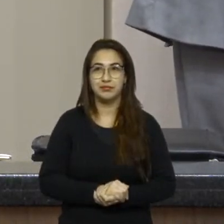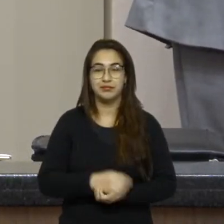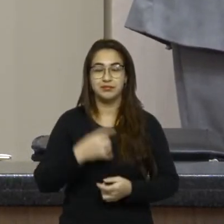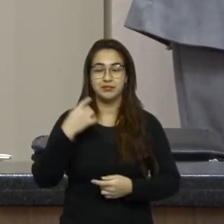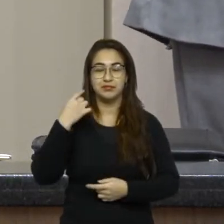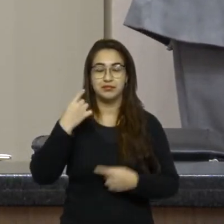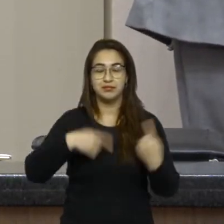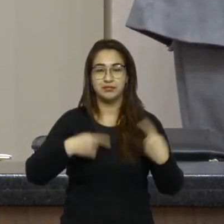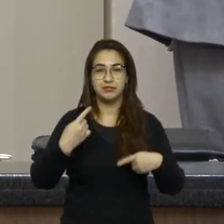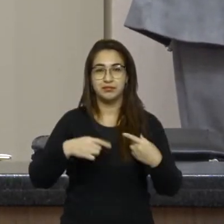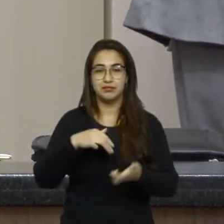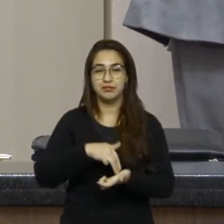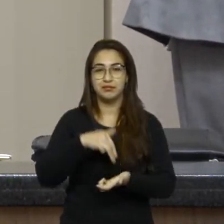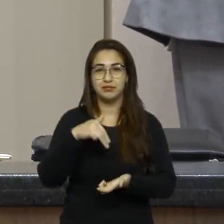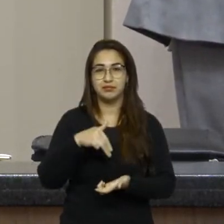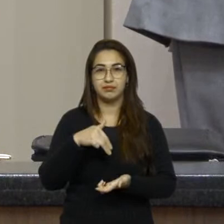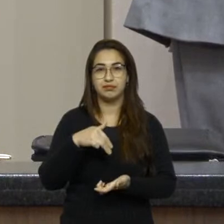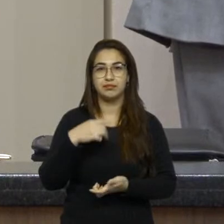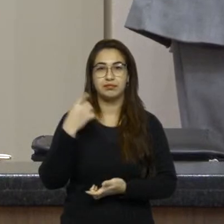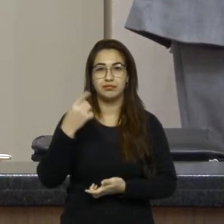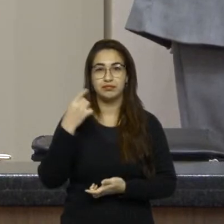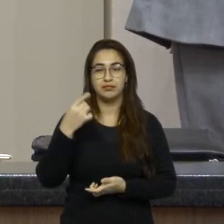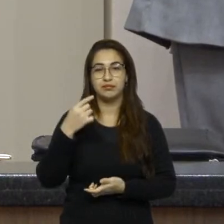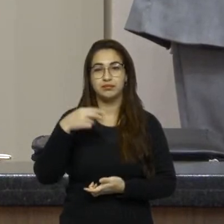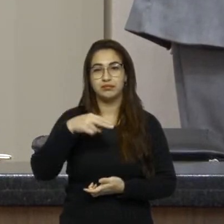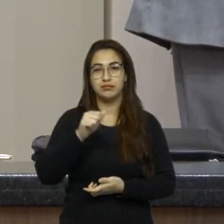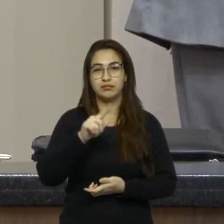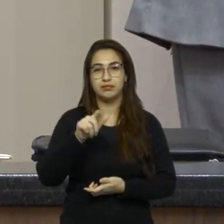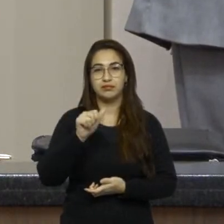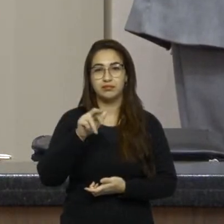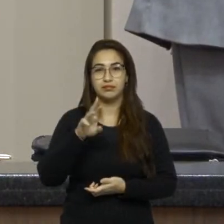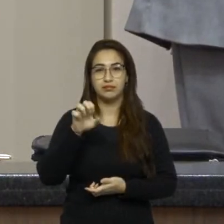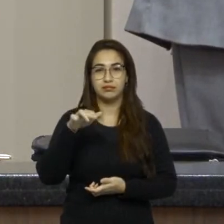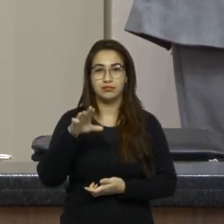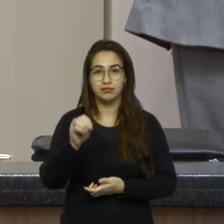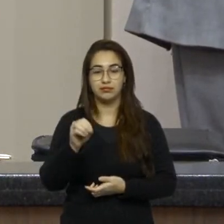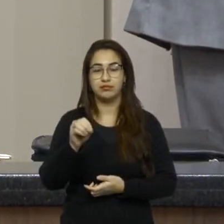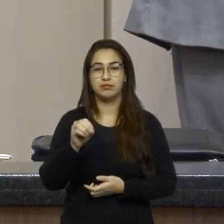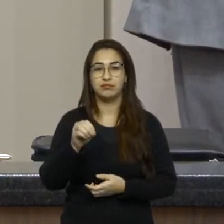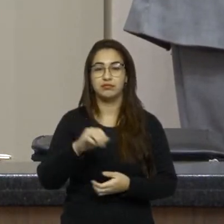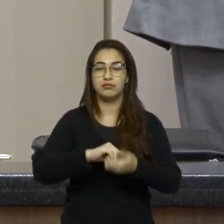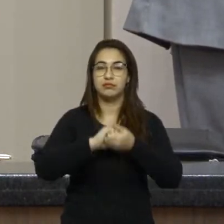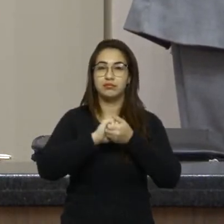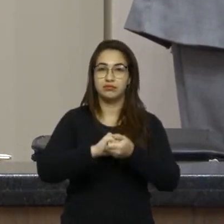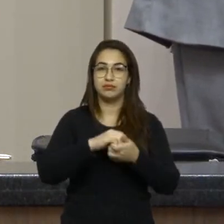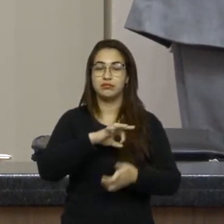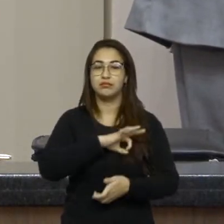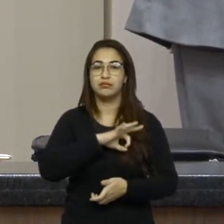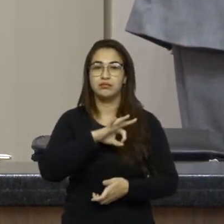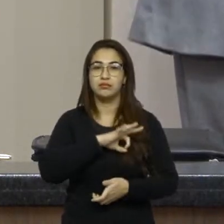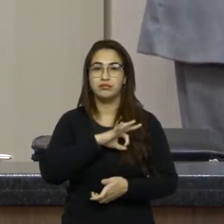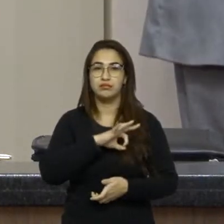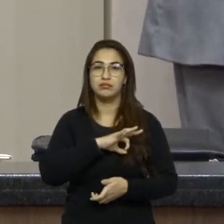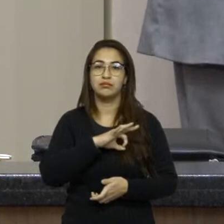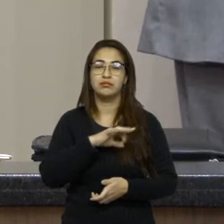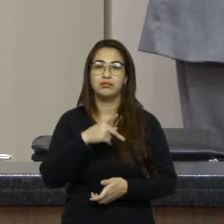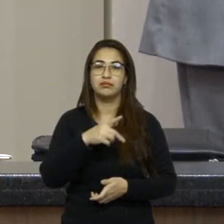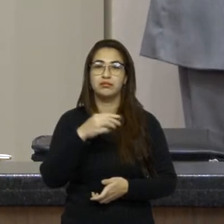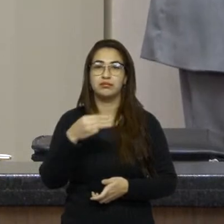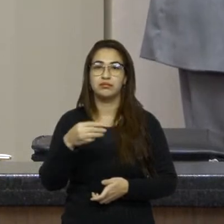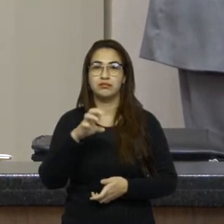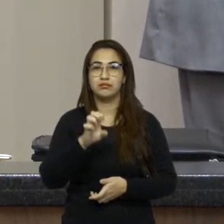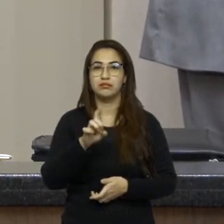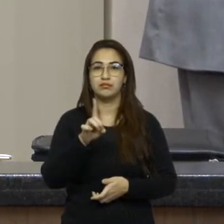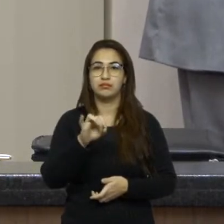Discussão da moção do deputado Nazareno Martins, cumprimentando os policiais militares Edson de